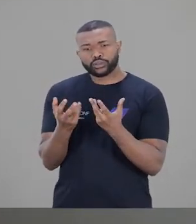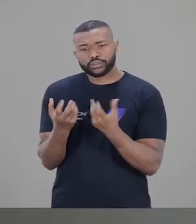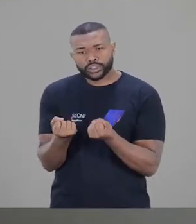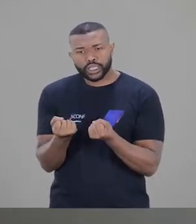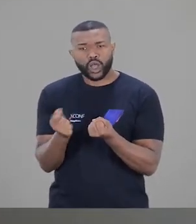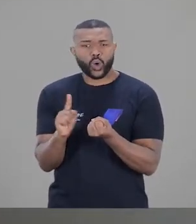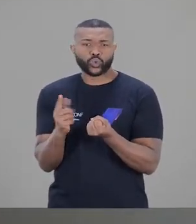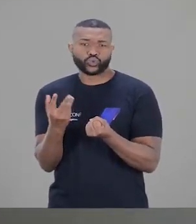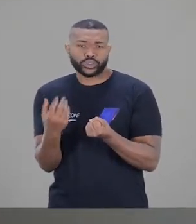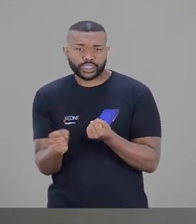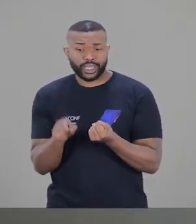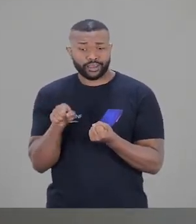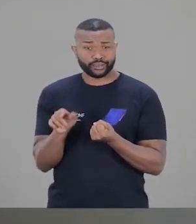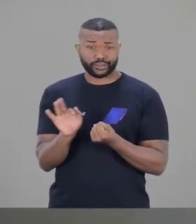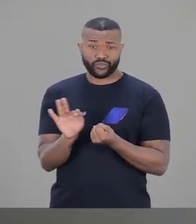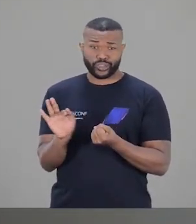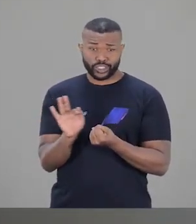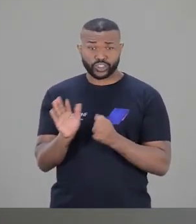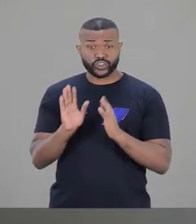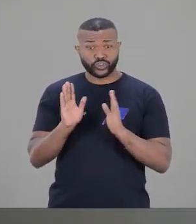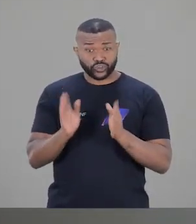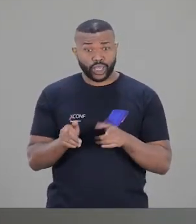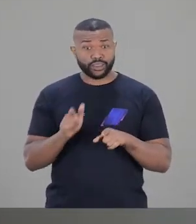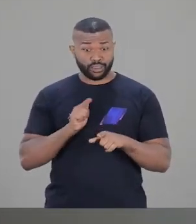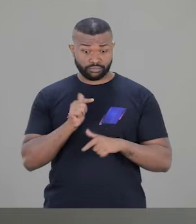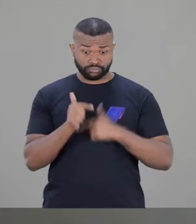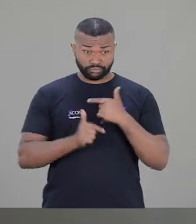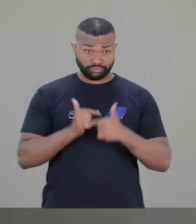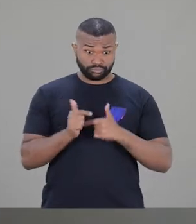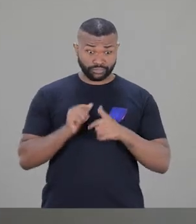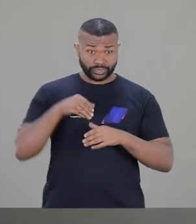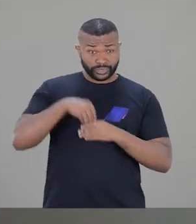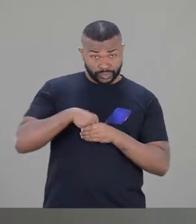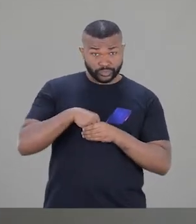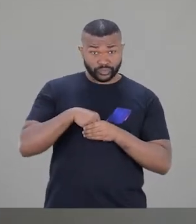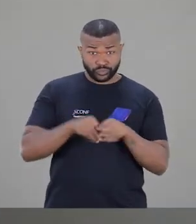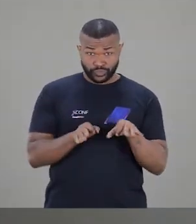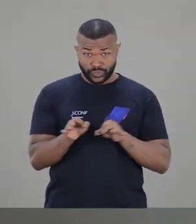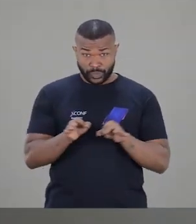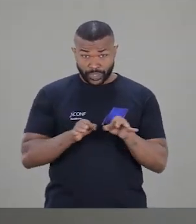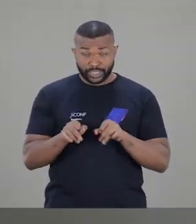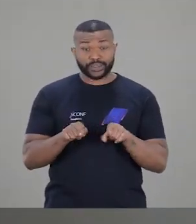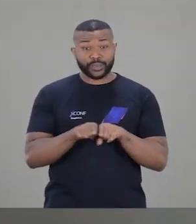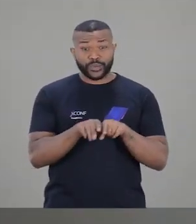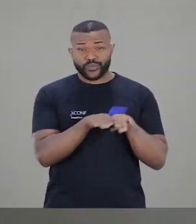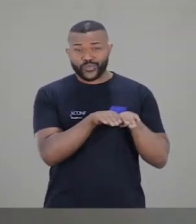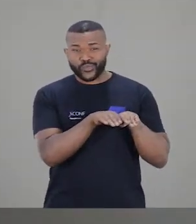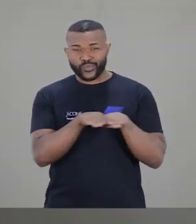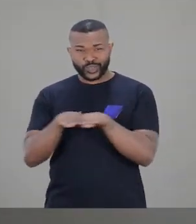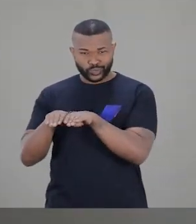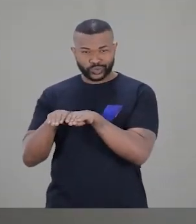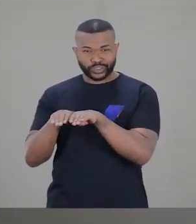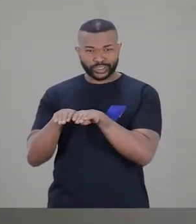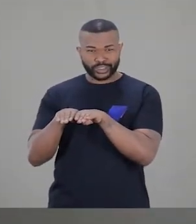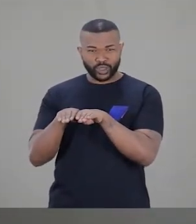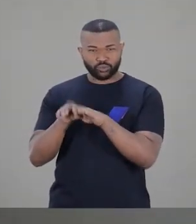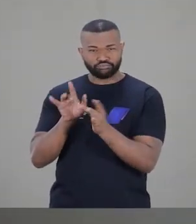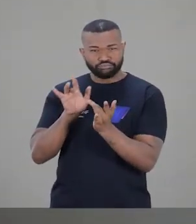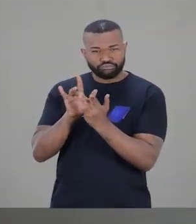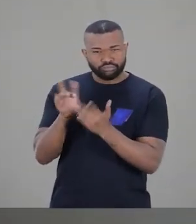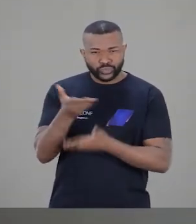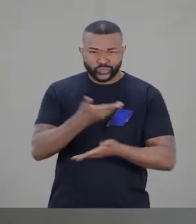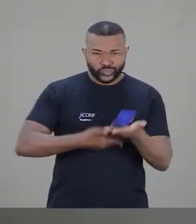habilitar determinada feature depois que a app está em produção, e a padronização de chamadas